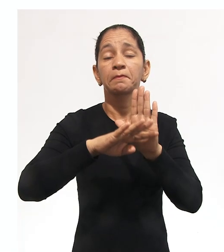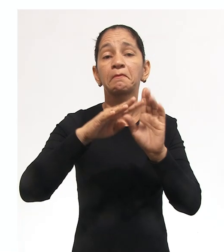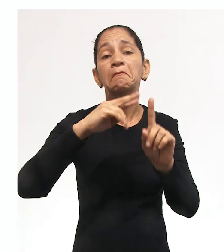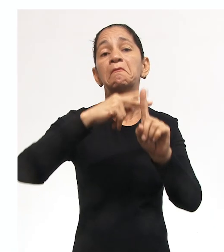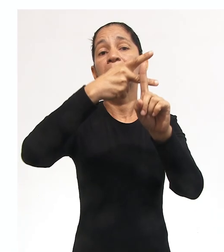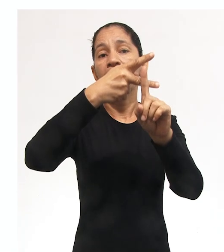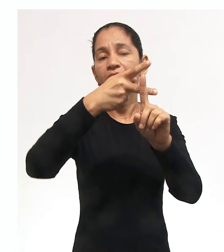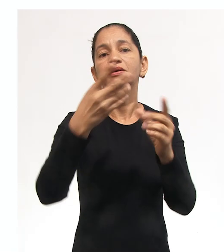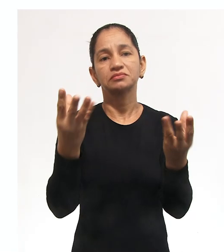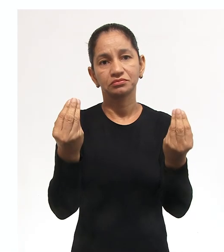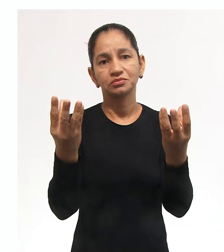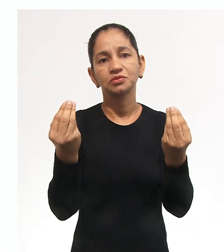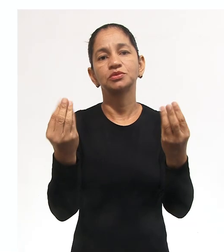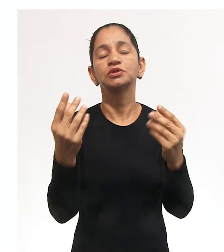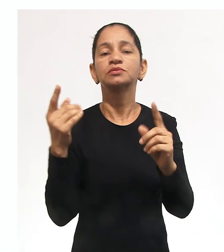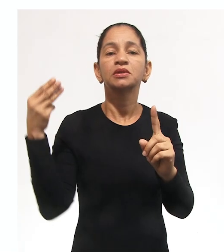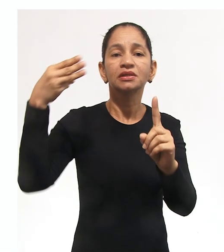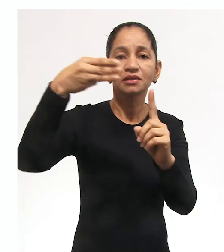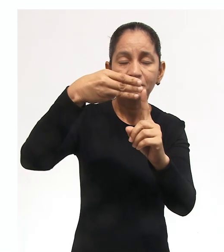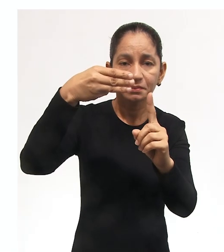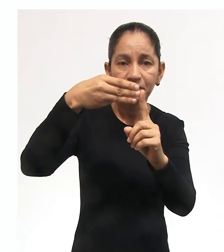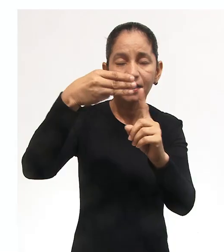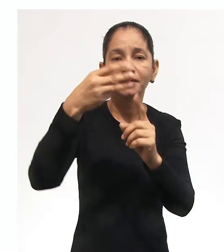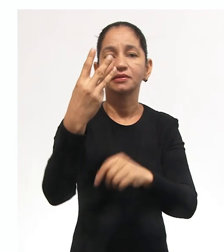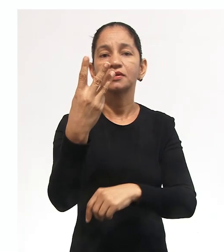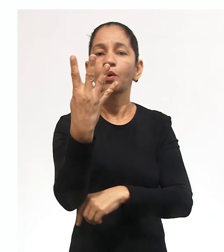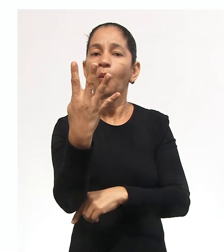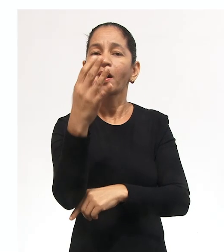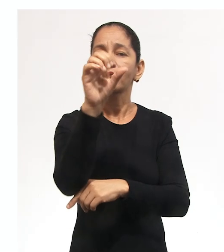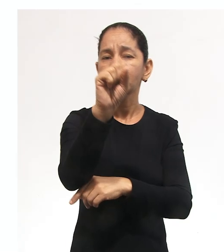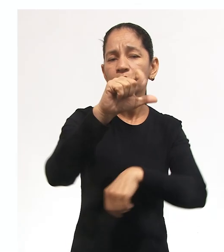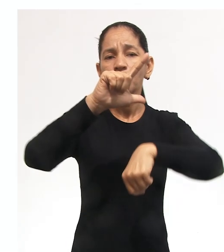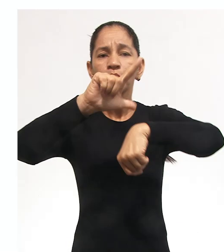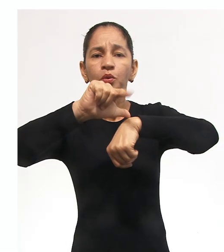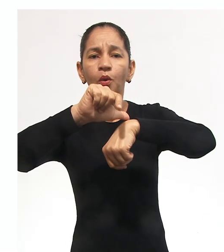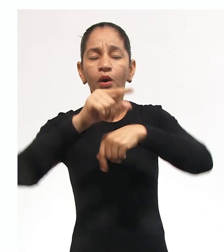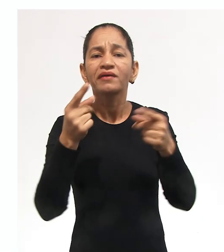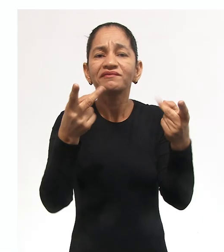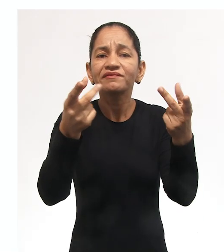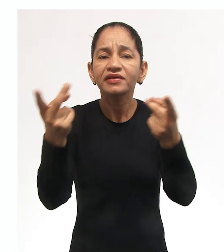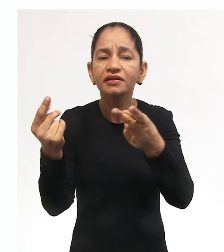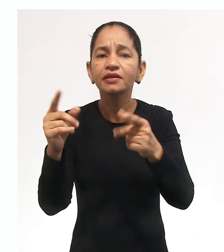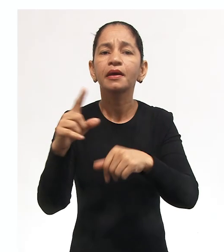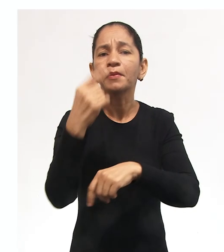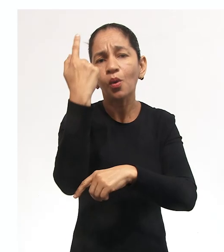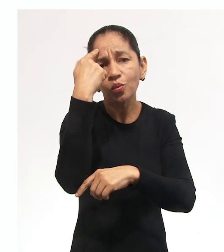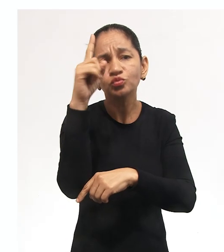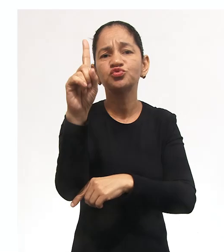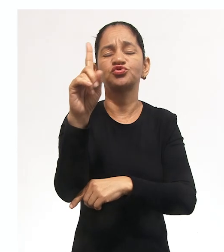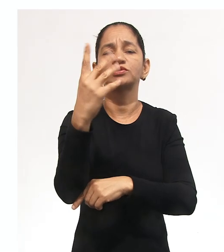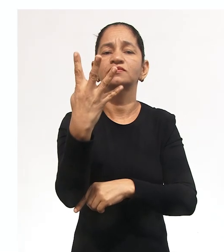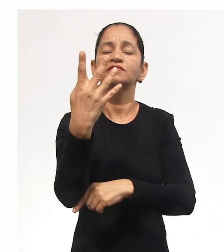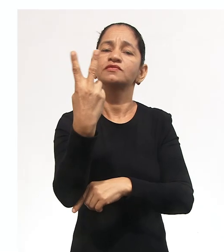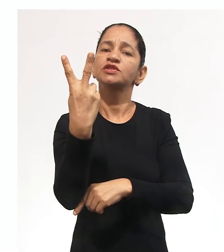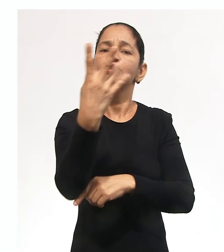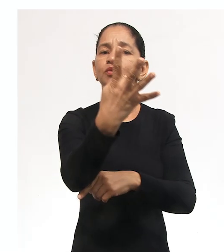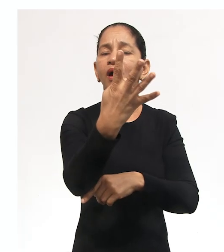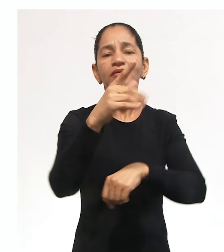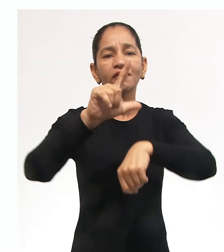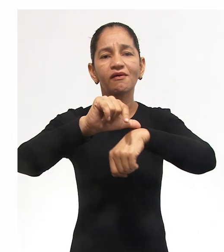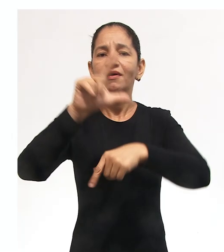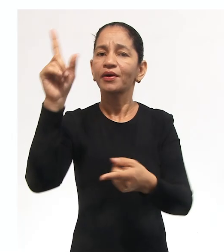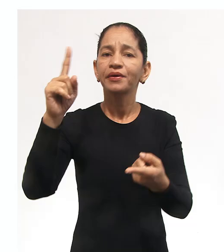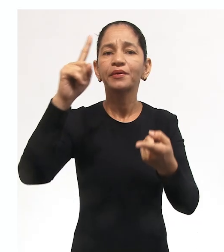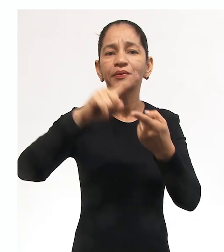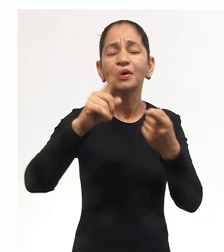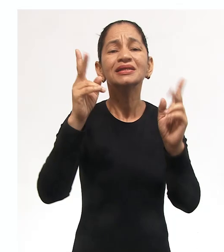né? Tempo médio de reposição, meta, redução de 48 horas para 24 horas. Grau de satisfação dos usuários com